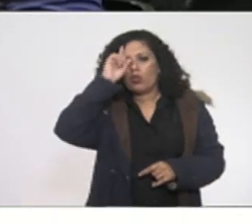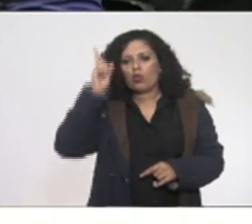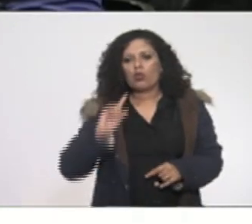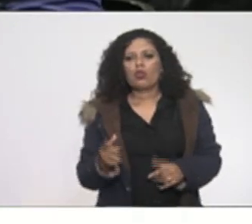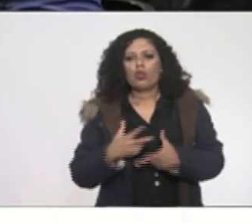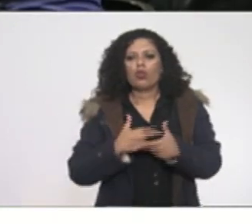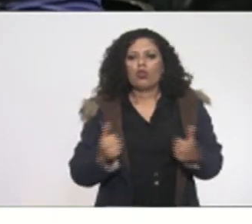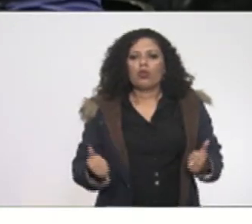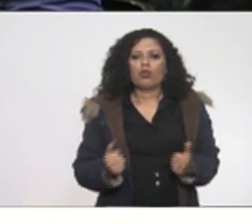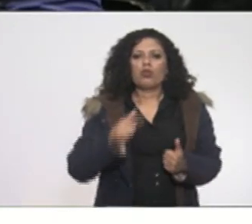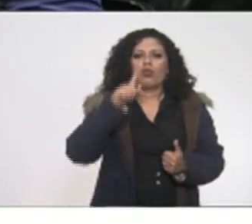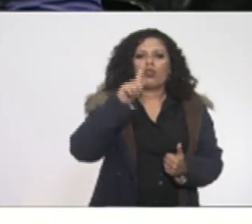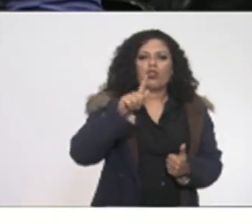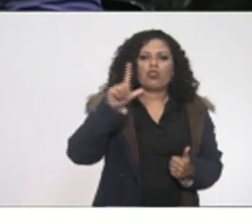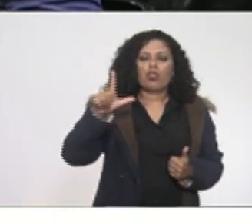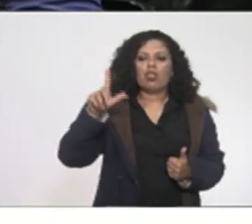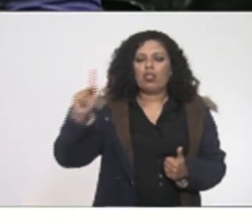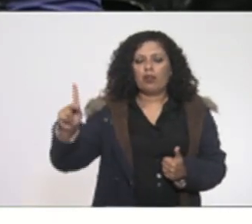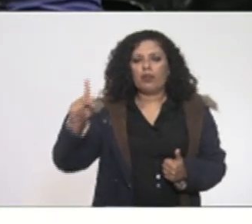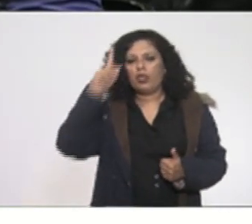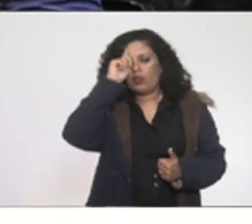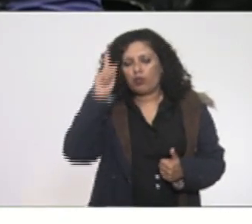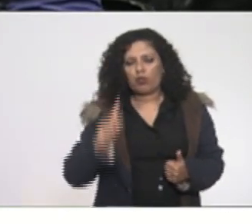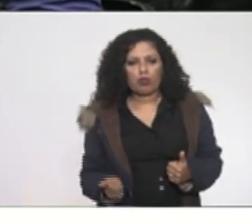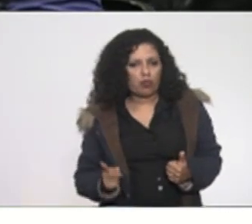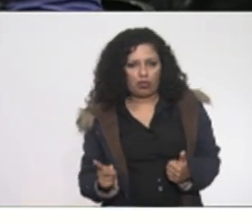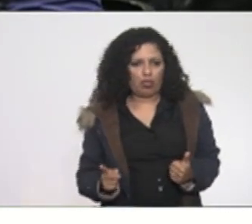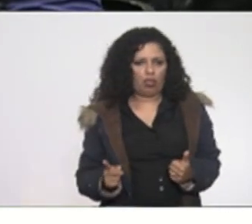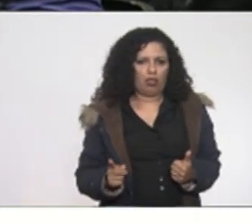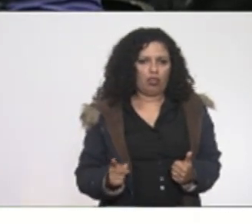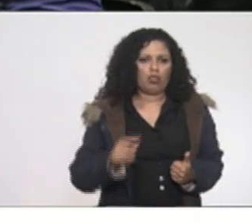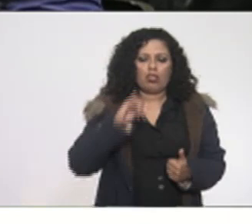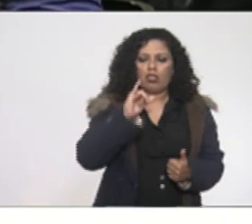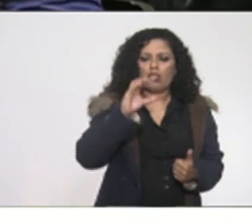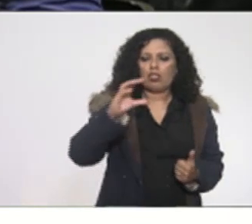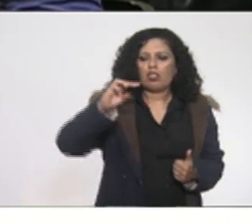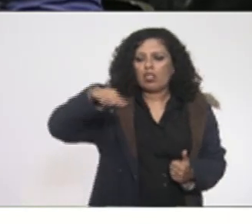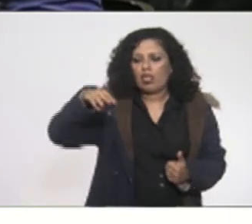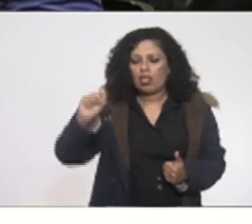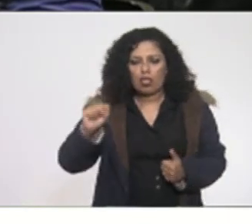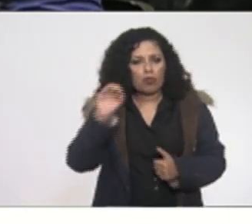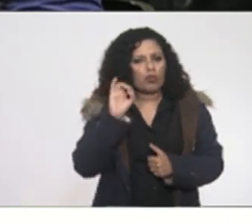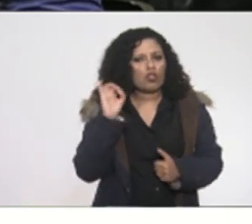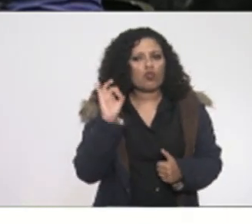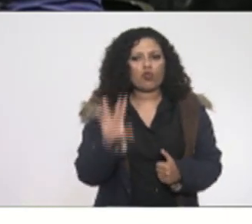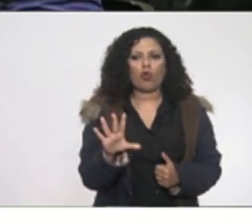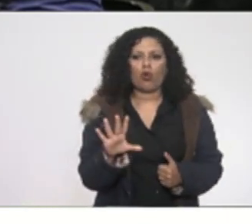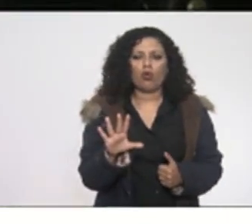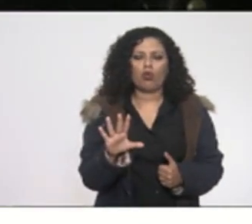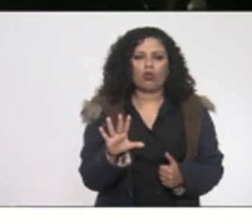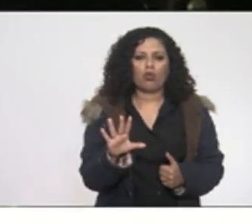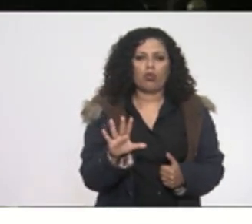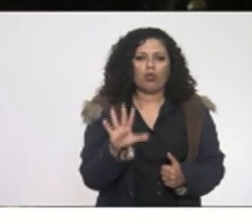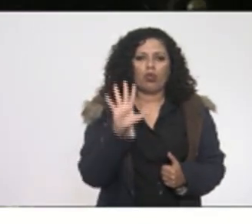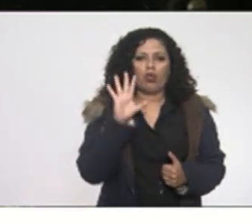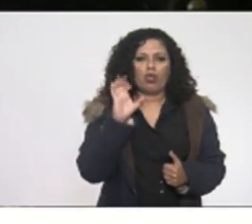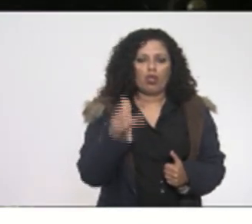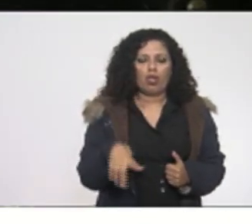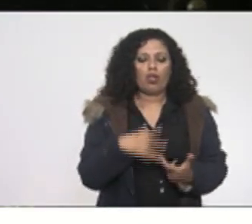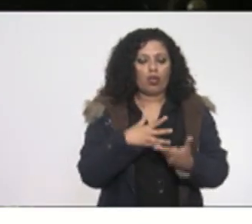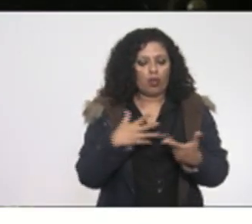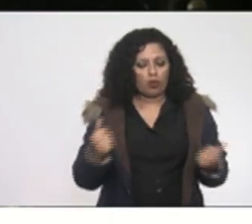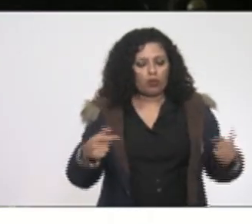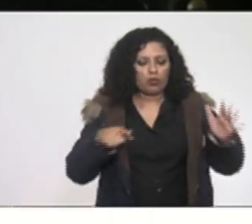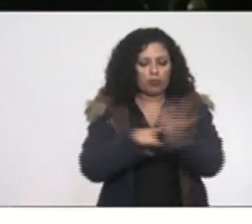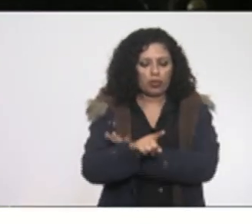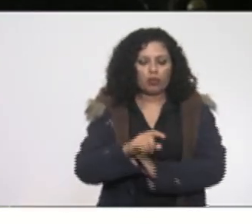parte tributária do GLP, mas eu acredito que seja só ICMS mesmo. Só o ICMS. Ok. Mas esse é um questionamento também